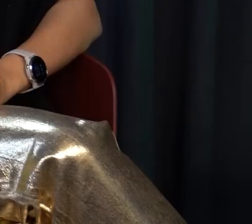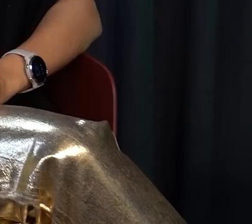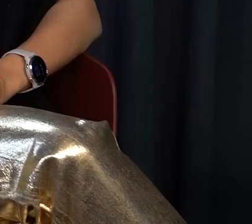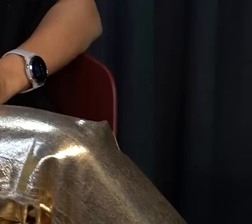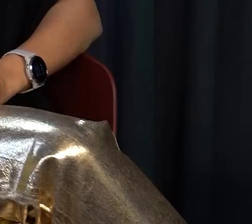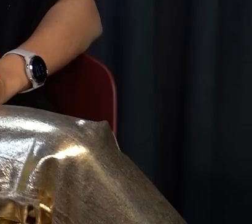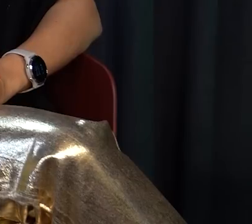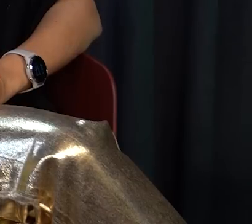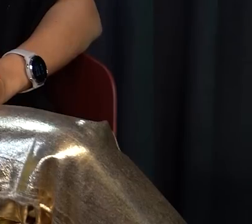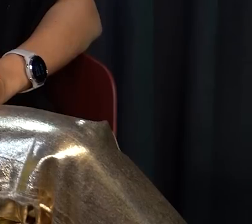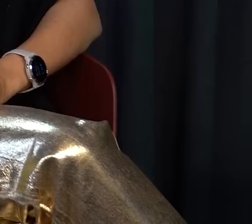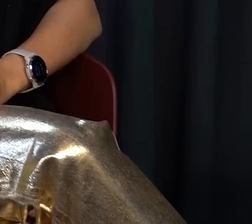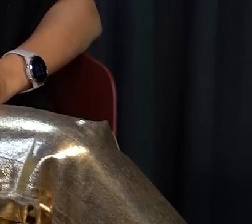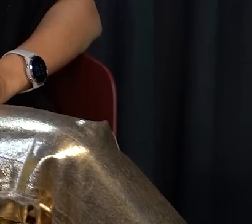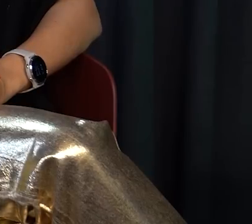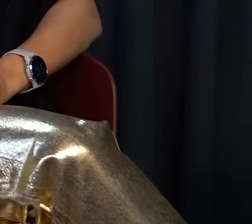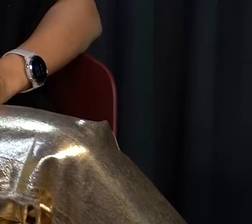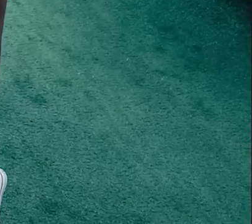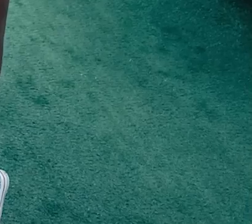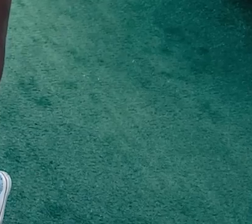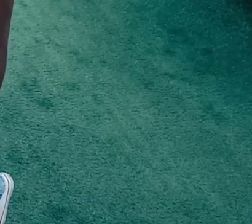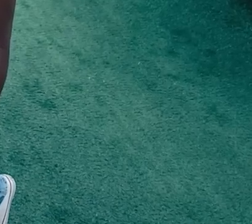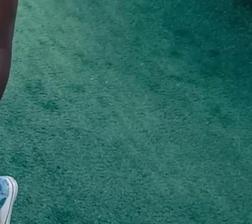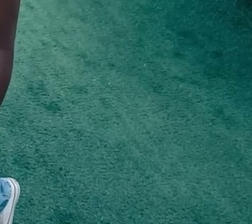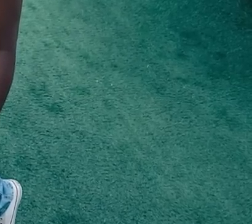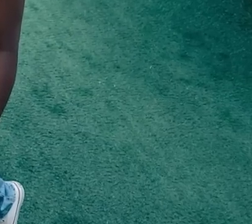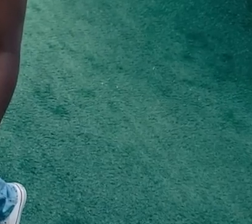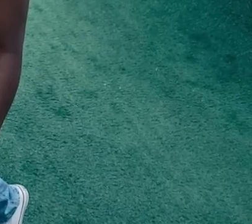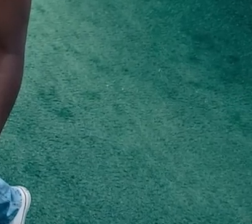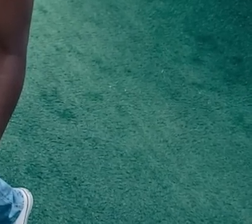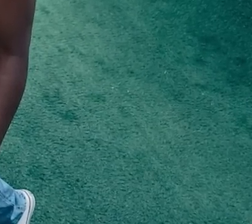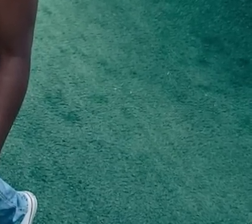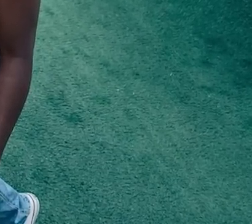possa ser mais feliz no trabalho